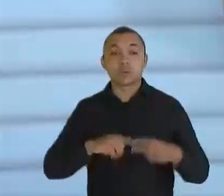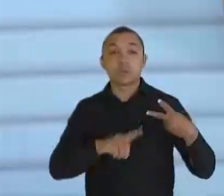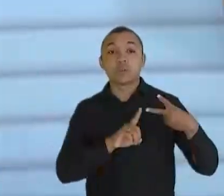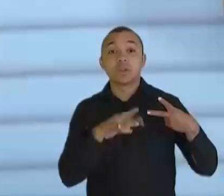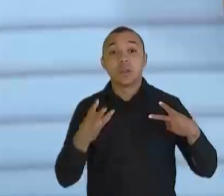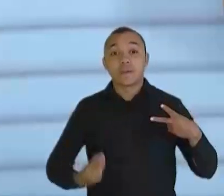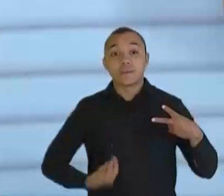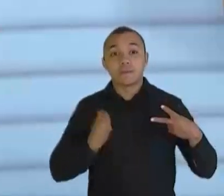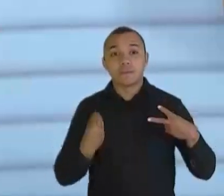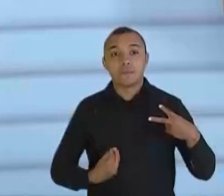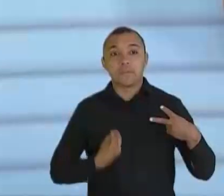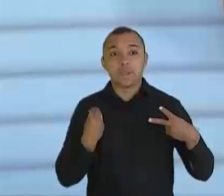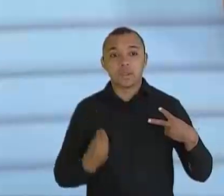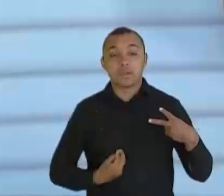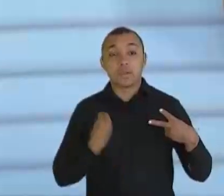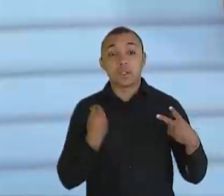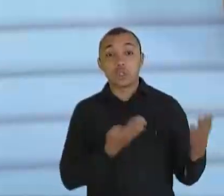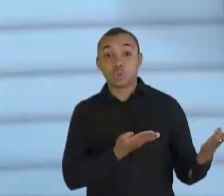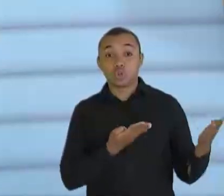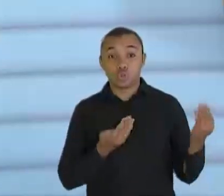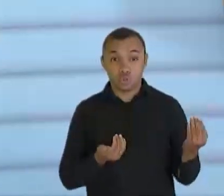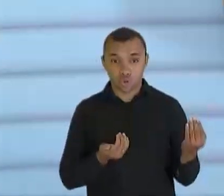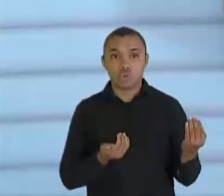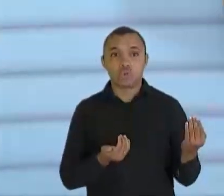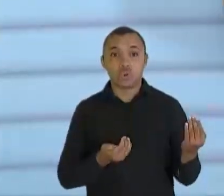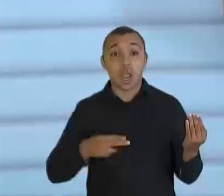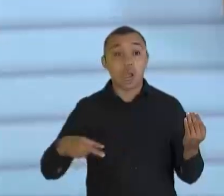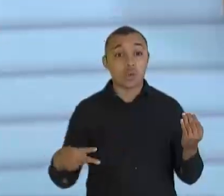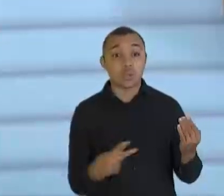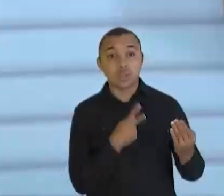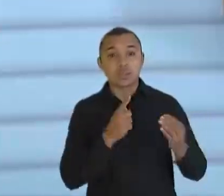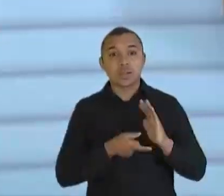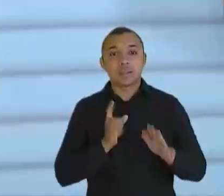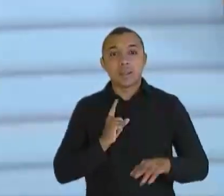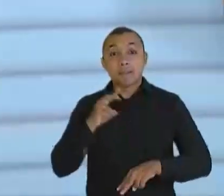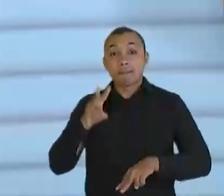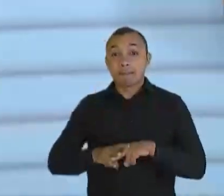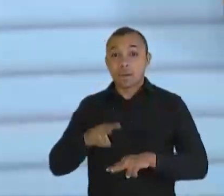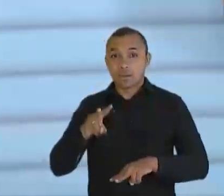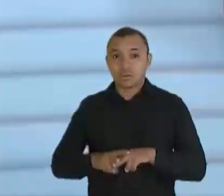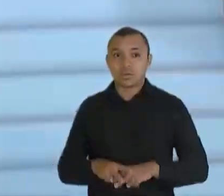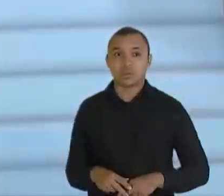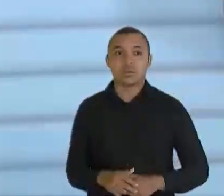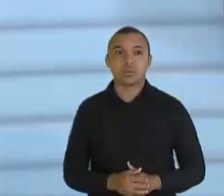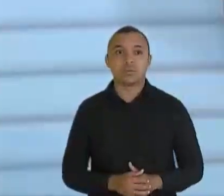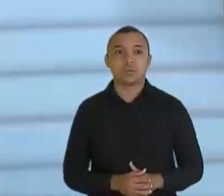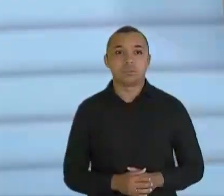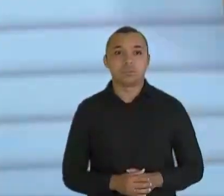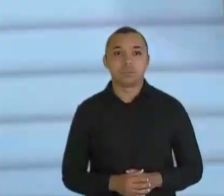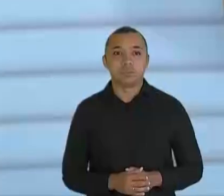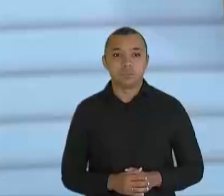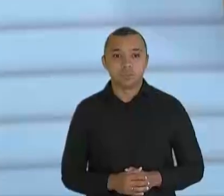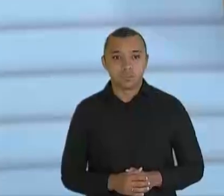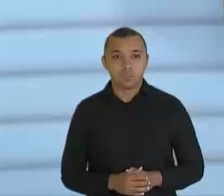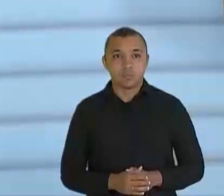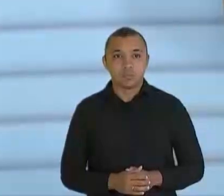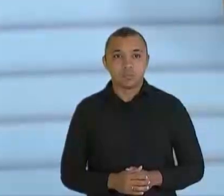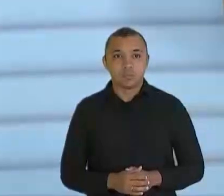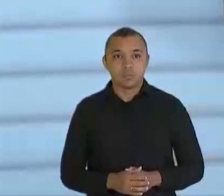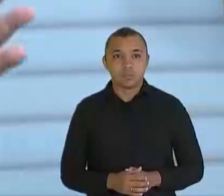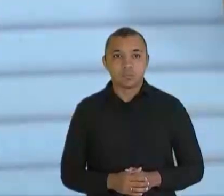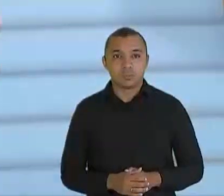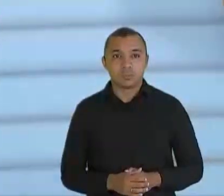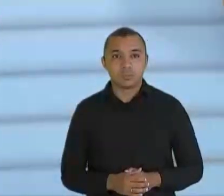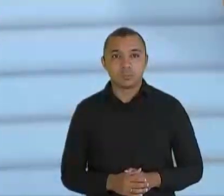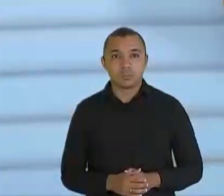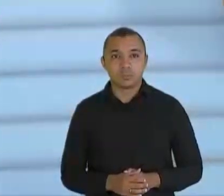né, e a letalidade de adolescentes que passaram por medida socioeducativa e altíssima letalidade, né? Então, por exemplo, quando eles...